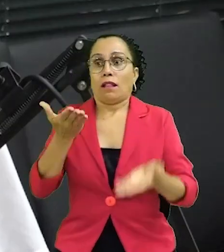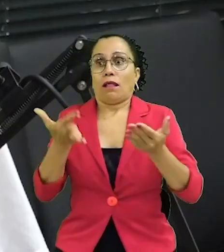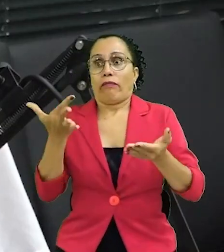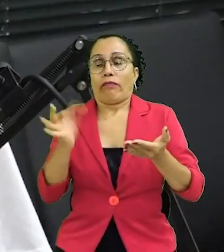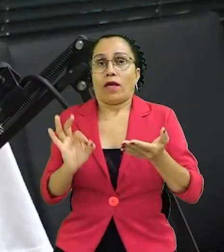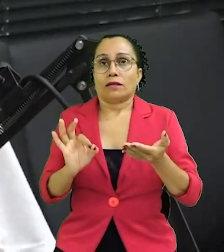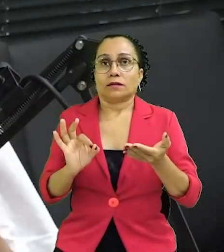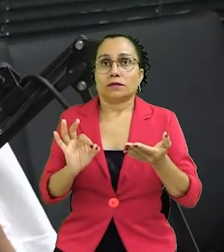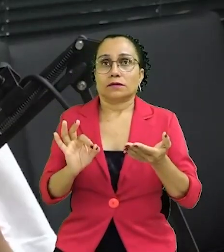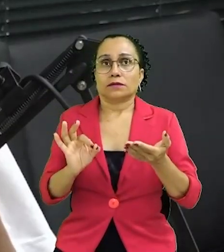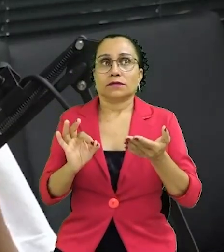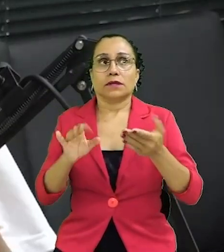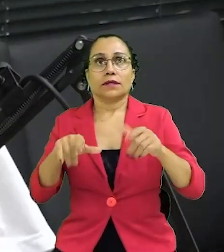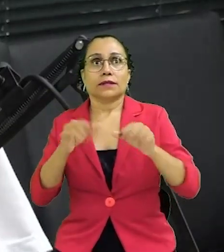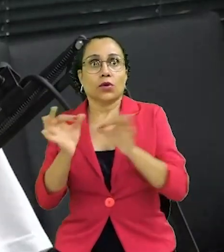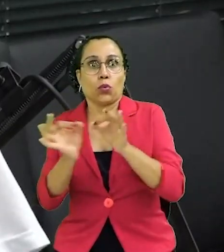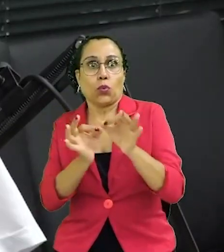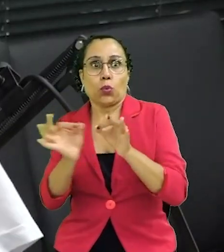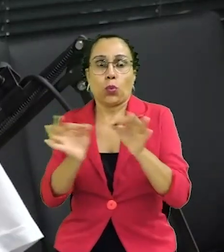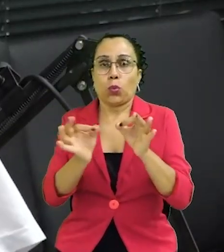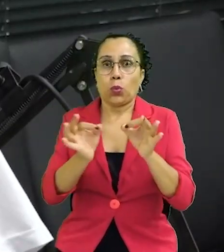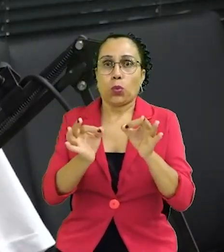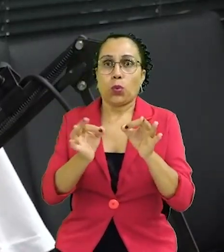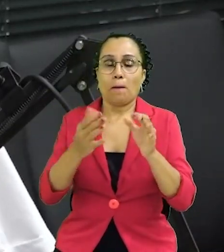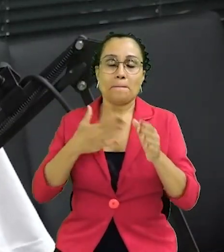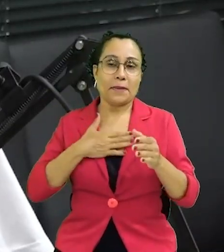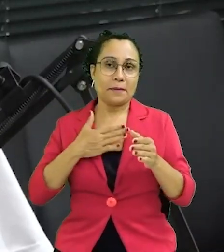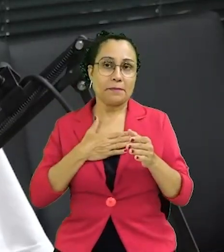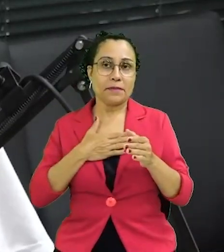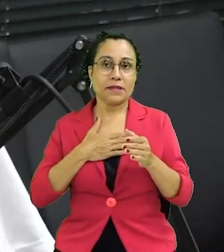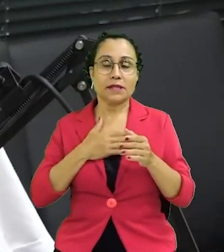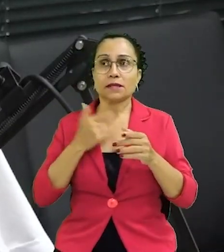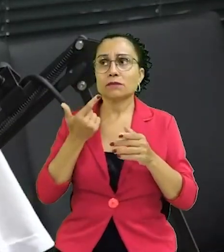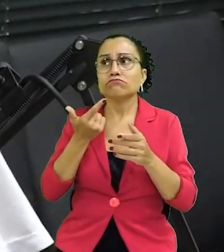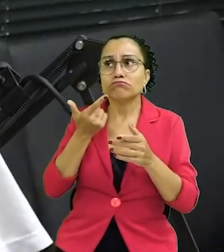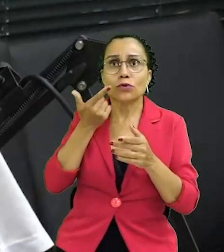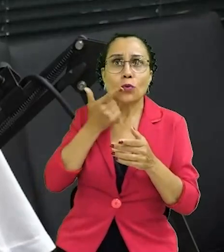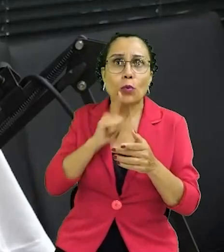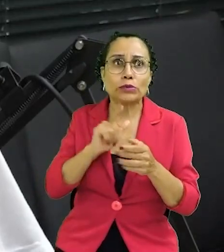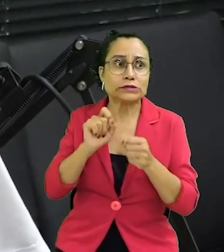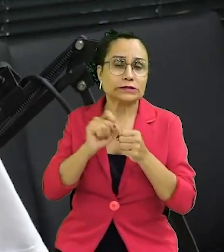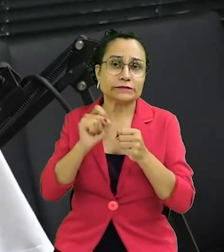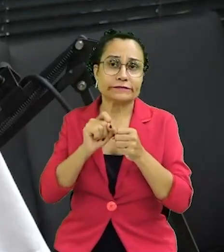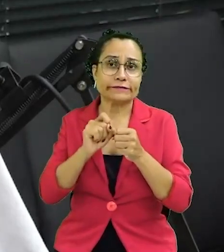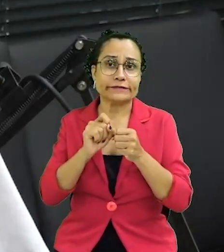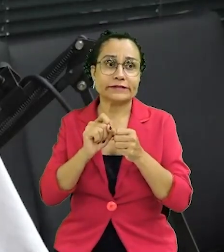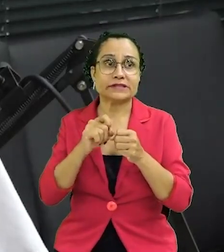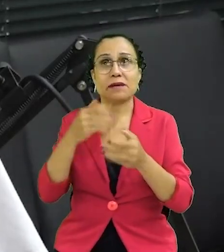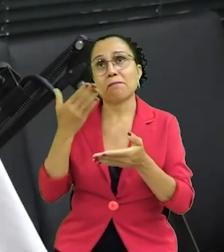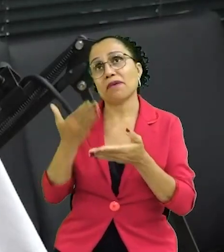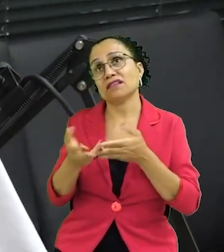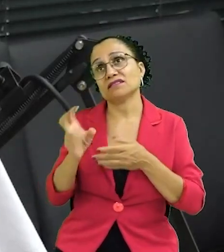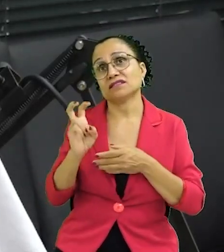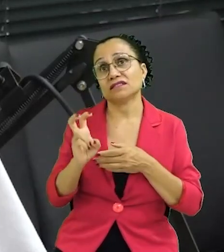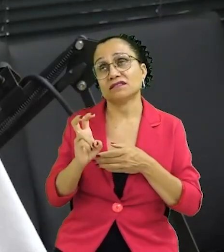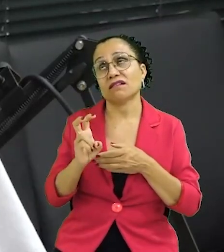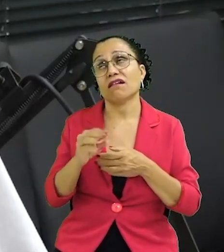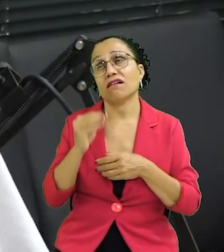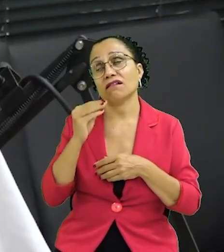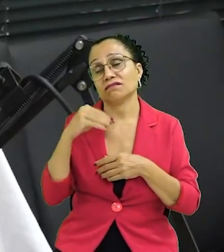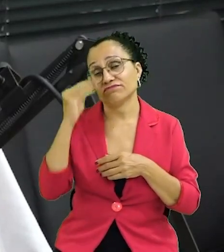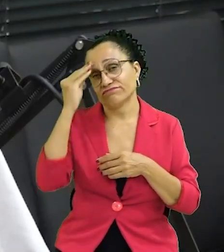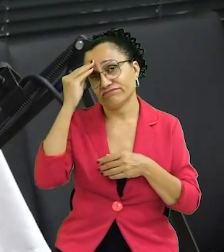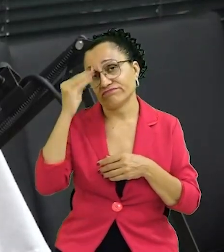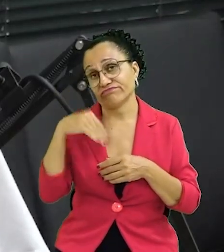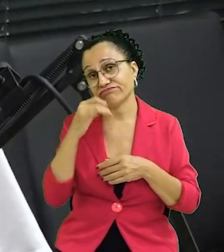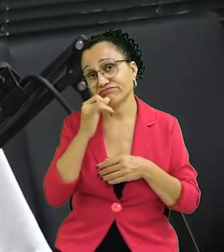por mim, fora assim de uma realidade plausível, ela chega e fala, perdi 5, nossa, isso é